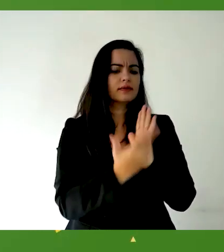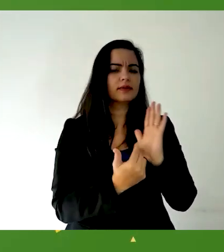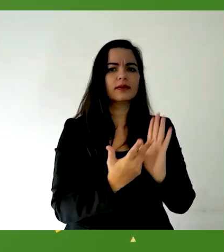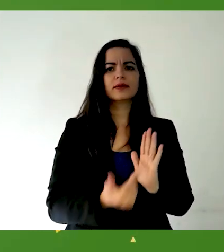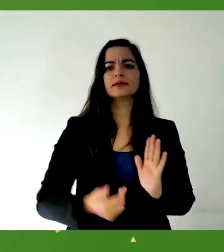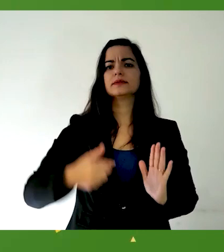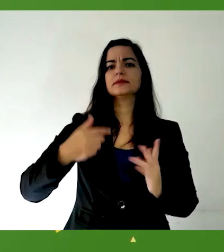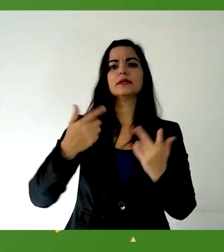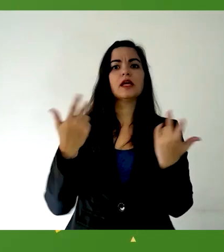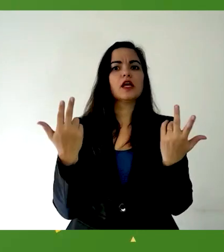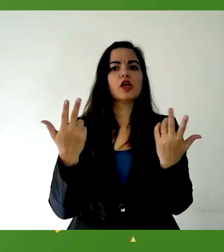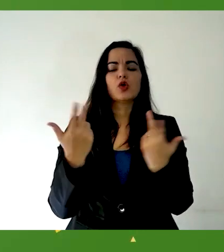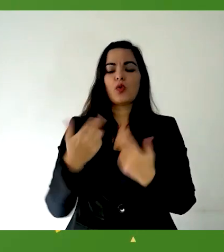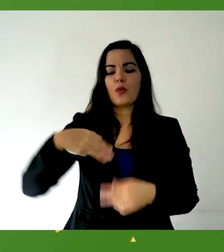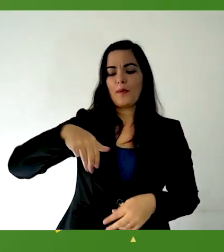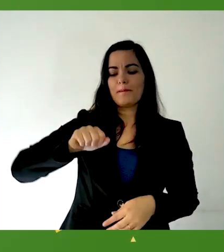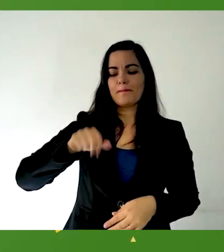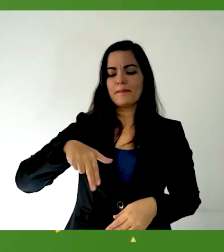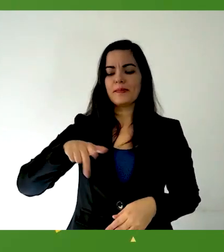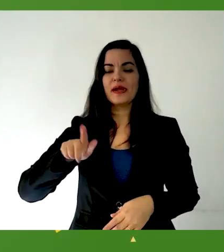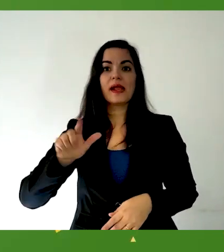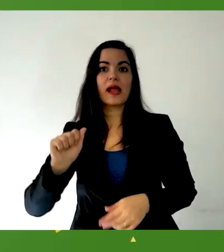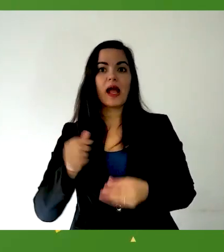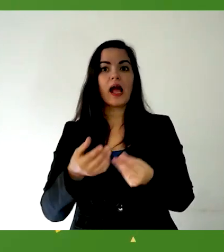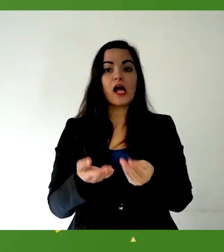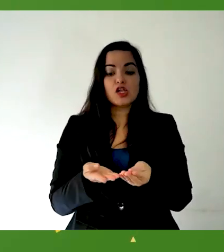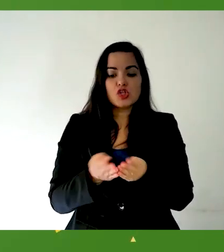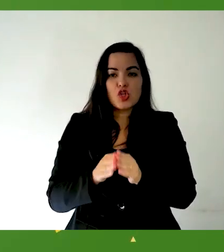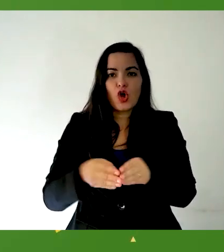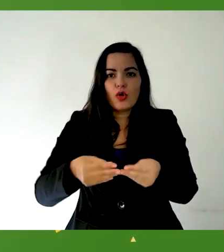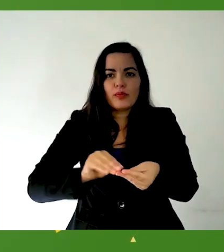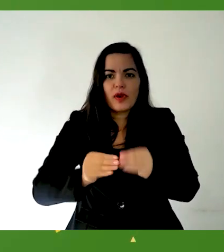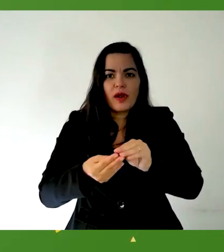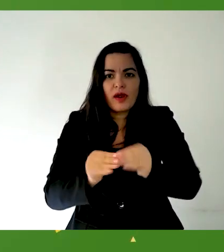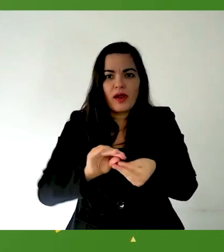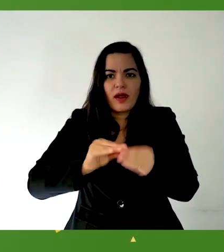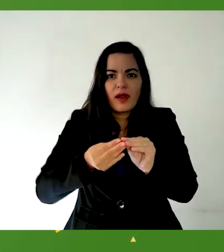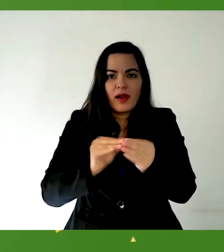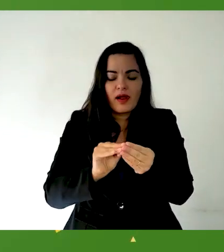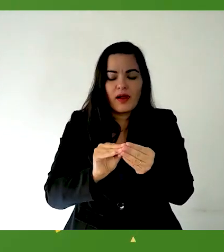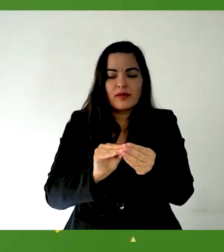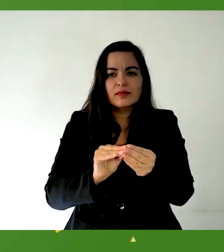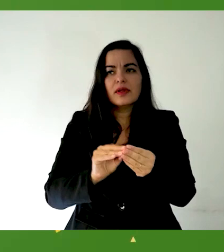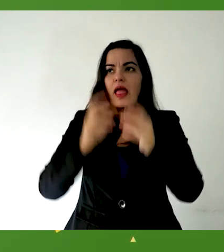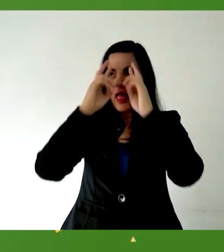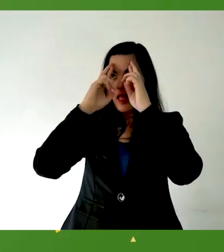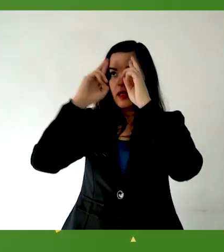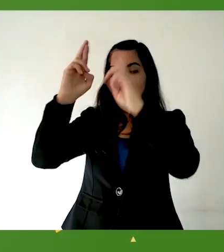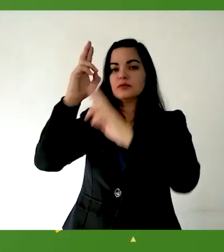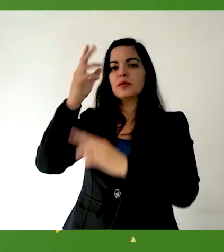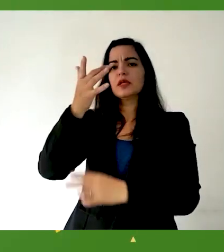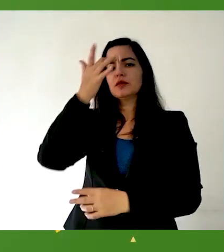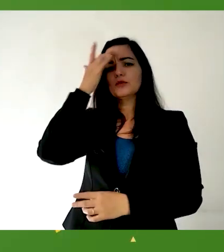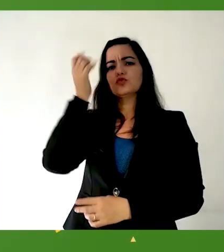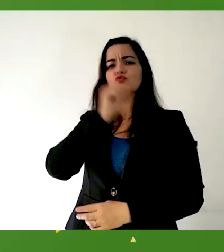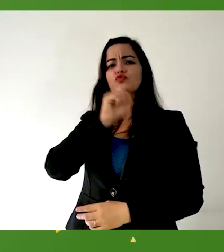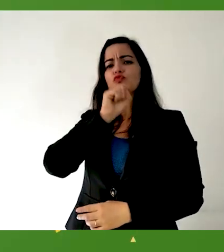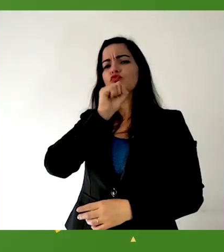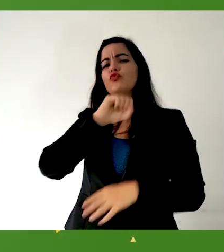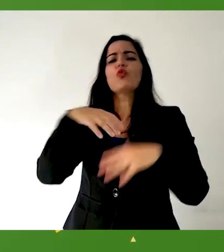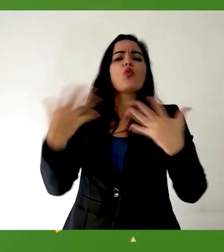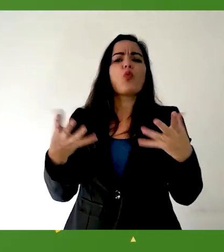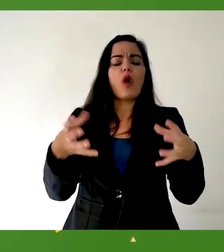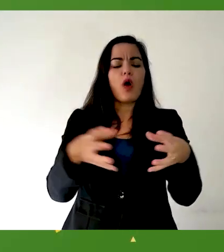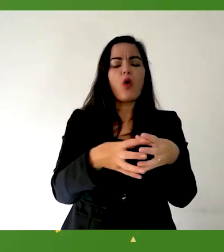com bambu, bonsai, dobradura, né, o origami, um grande respeito aos idosos faz parte de